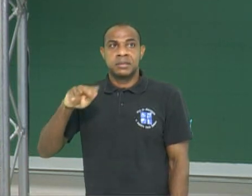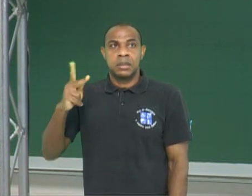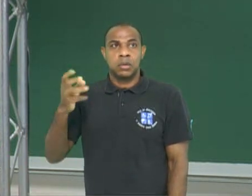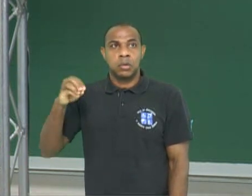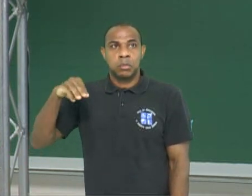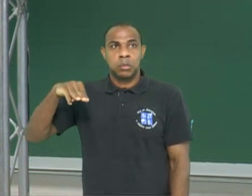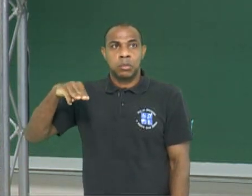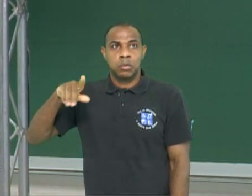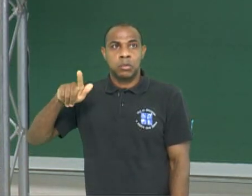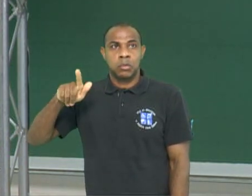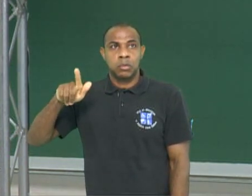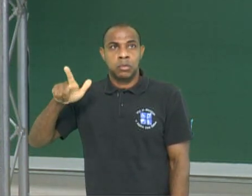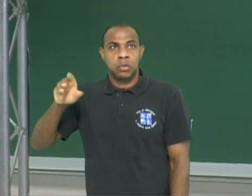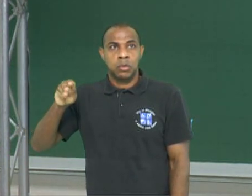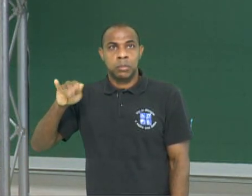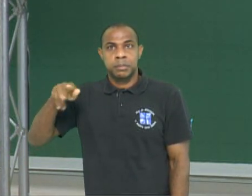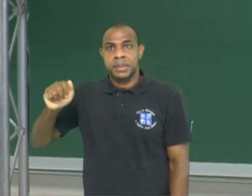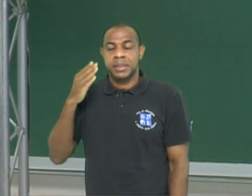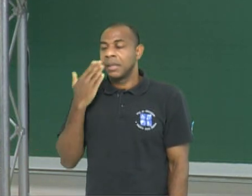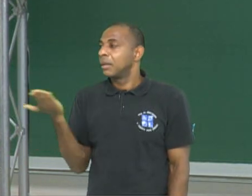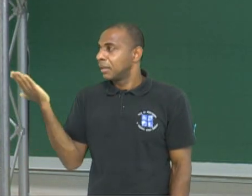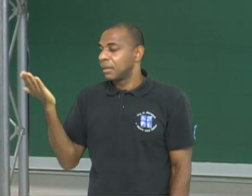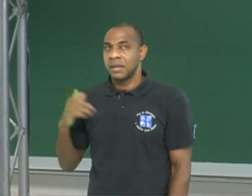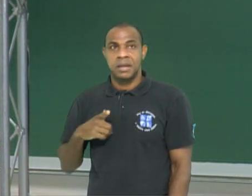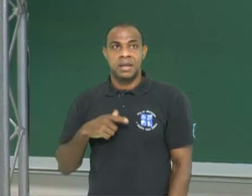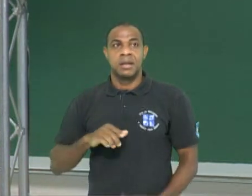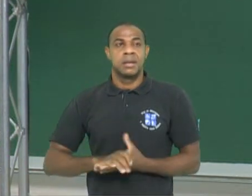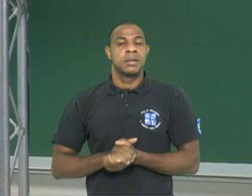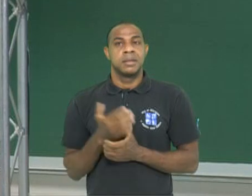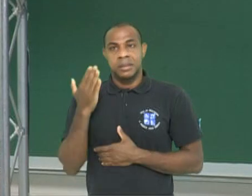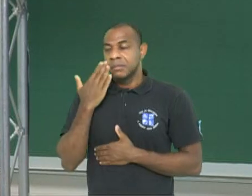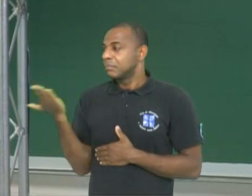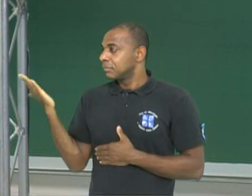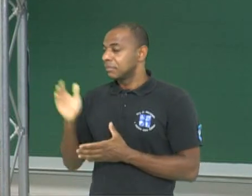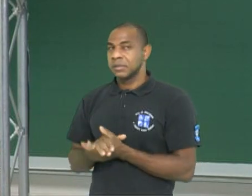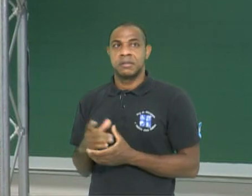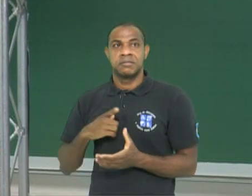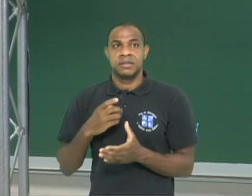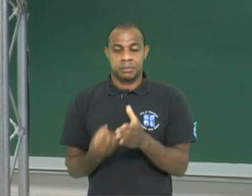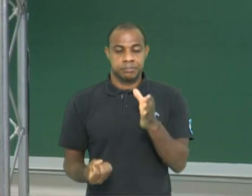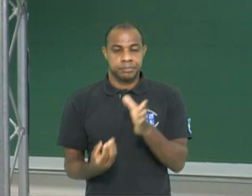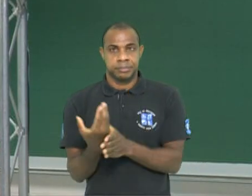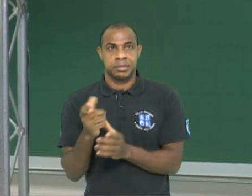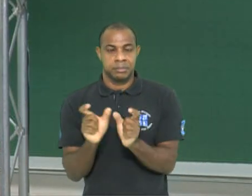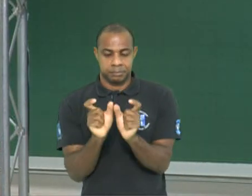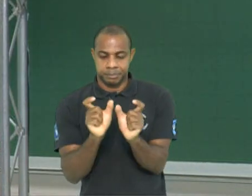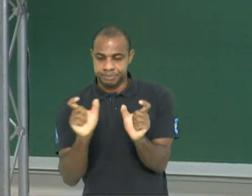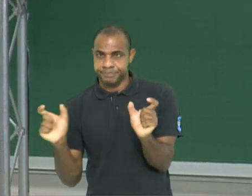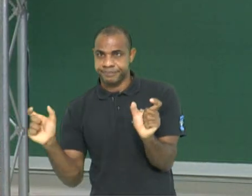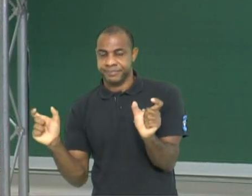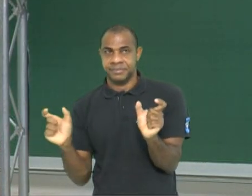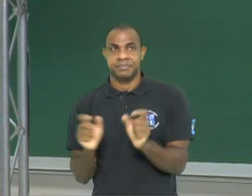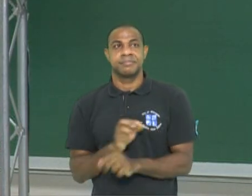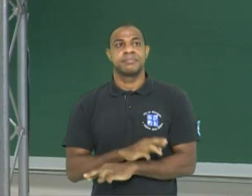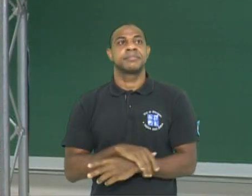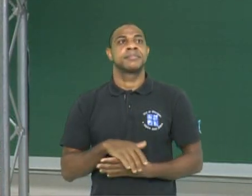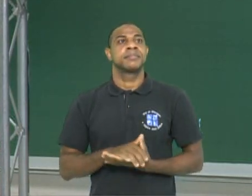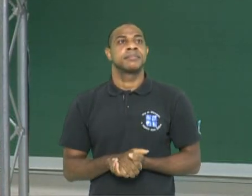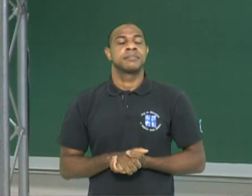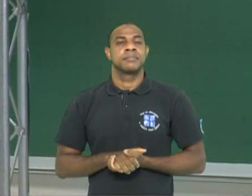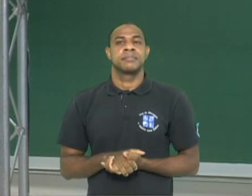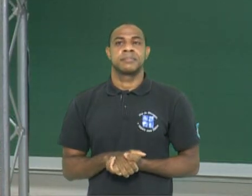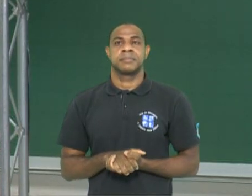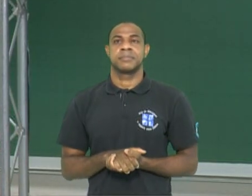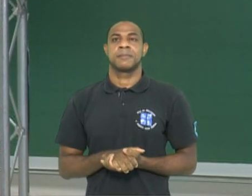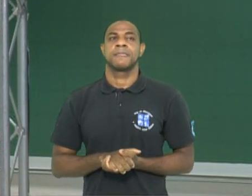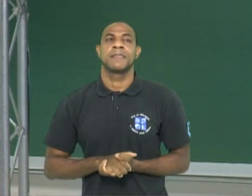que ela soltar o oxigênio e receber o gás carbônico, a gente vai ter a carbohemoglobina. Daí vai mudar o nome, né? Mas basicamente é só isso